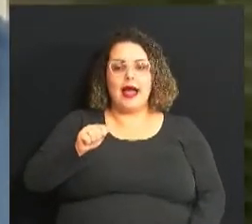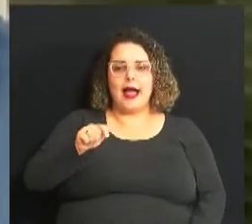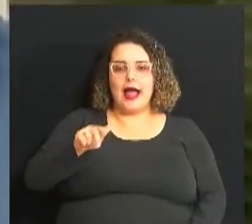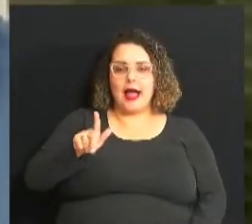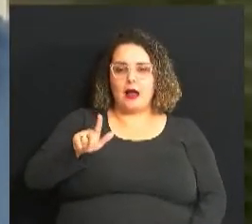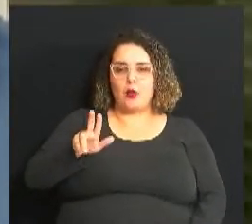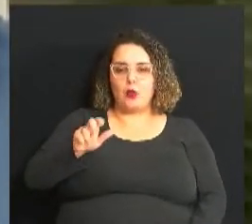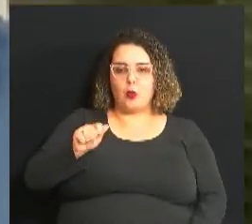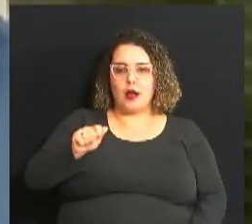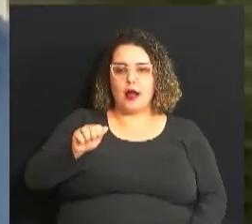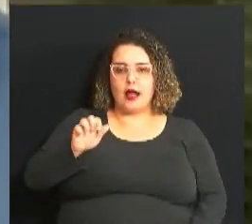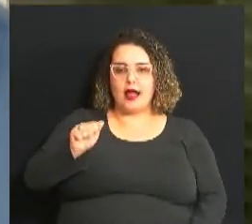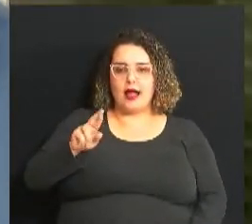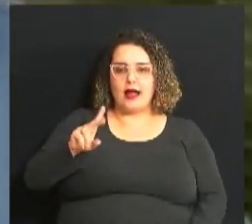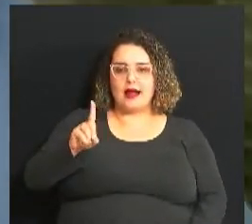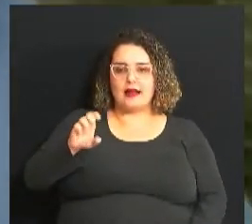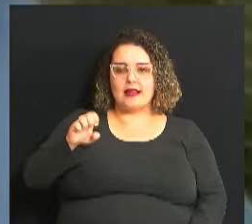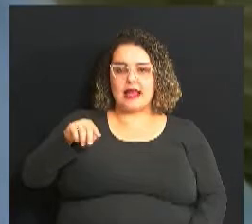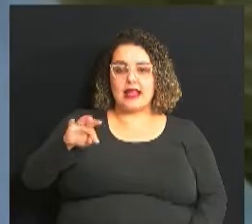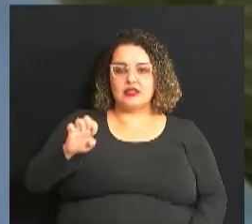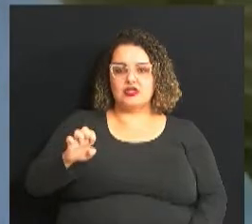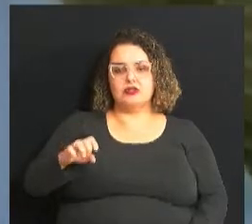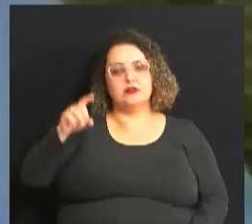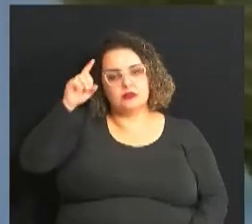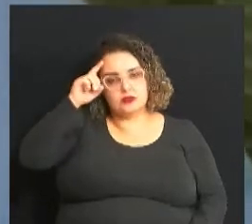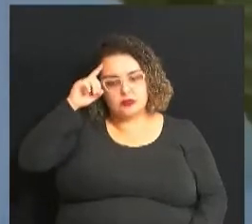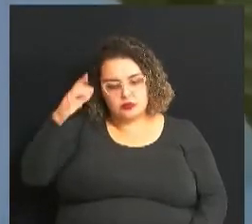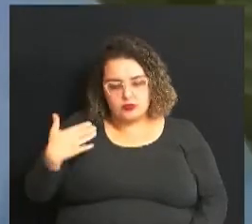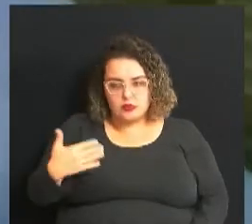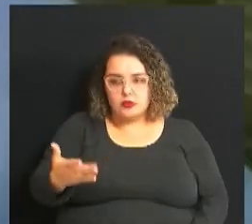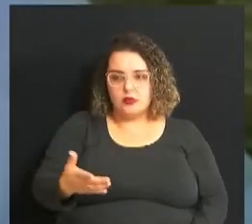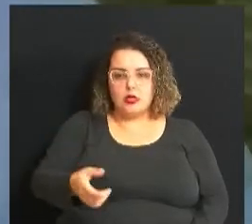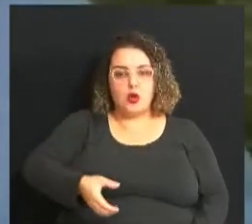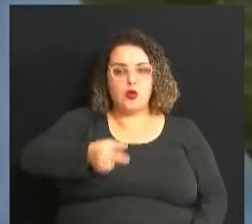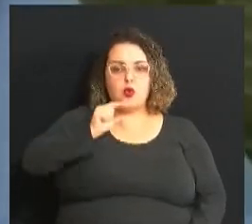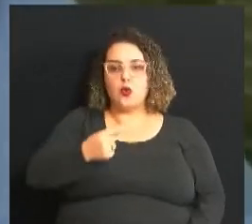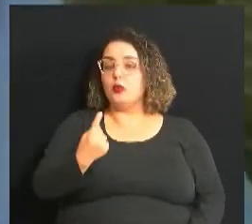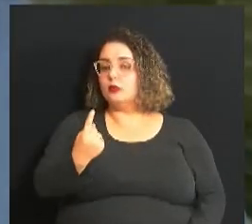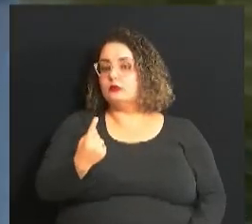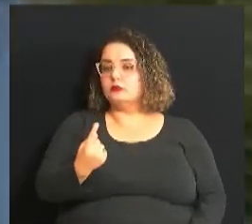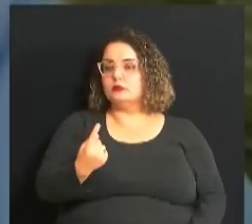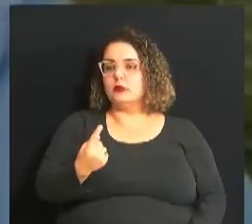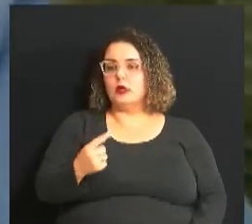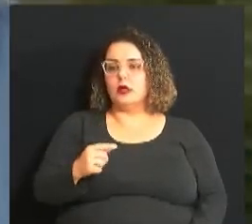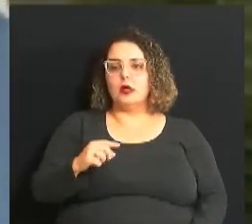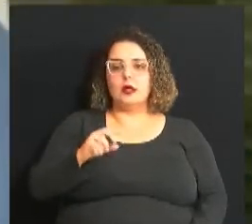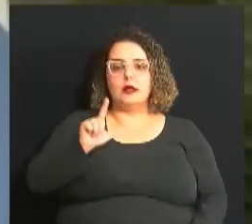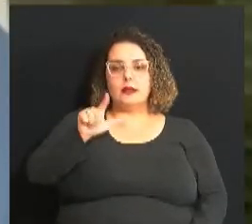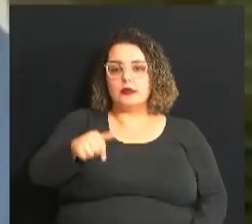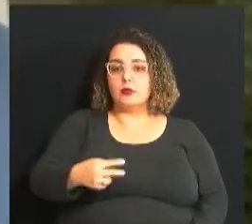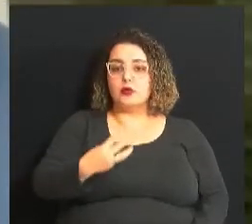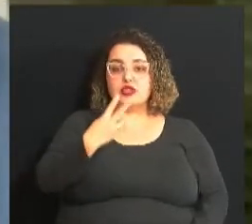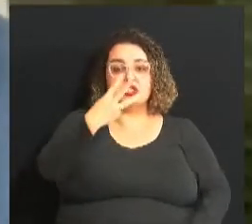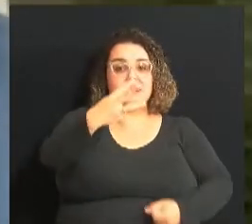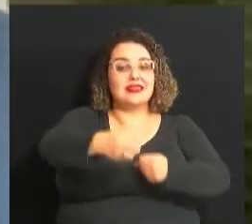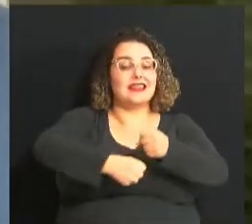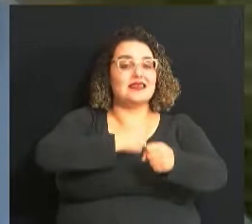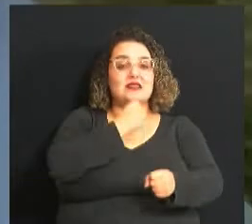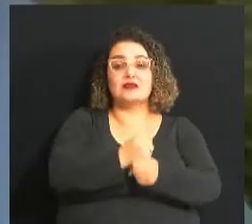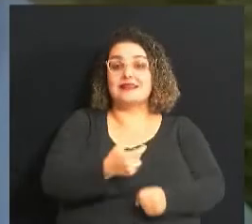o homem está tomando 5, depois de 3 anos, está tomando 10 por dia. E